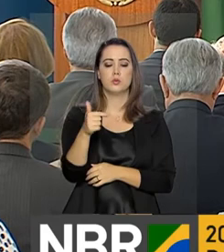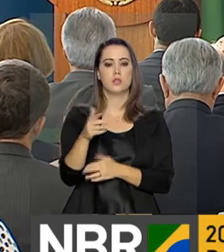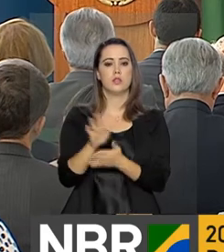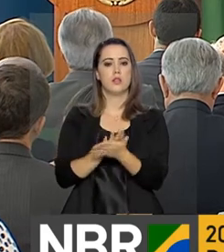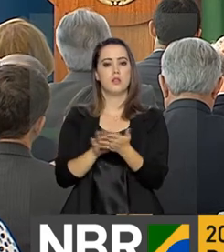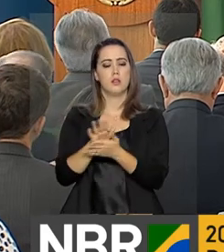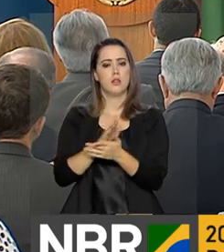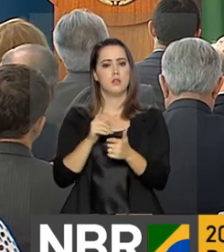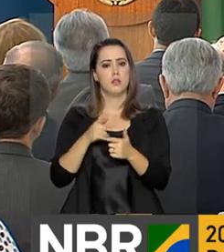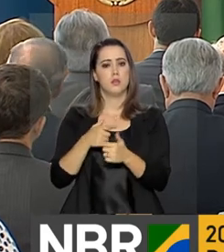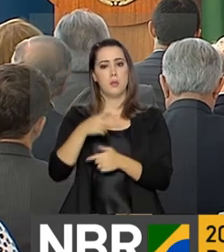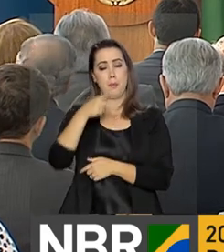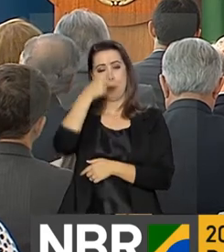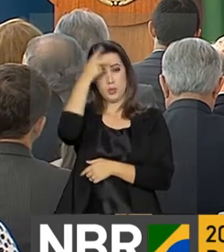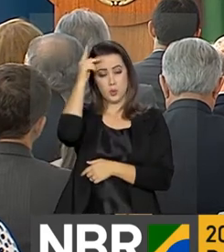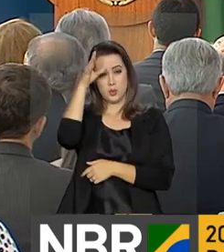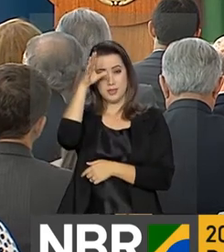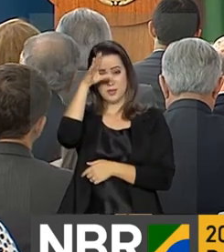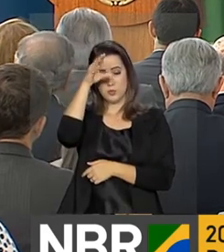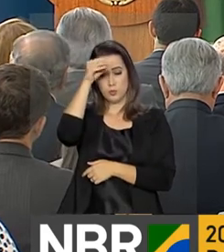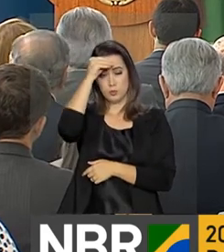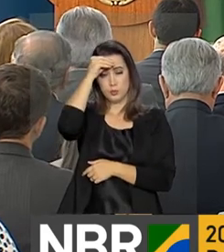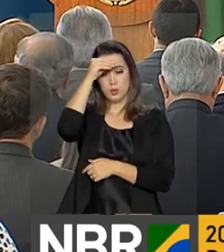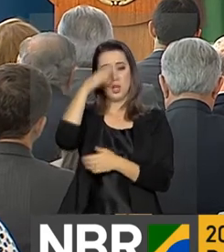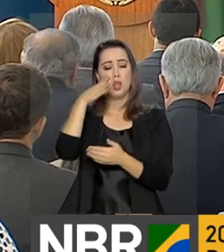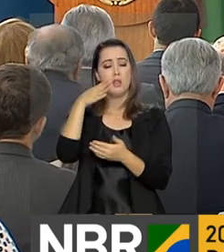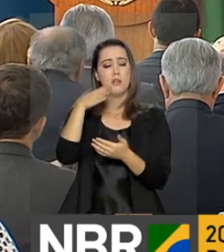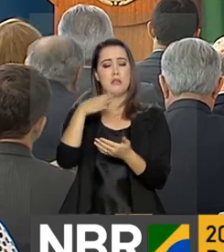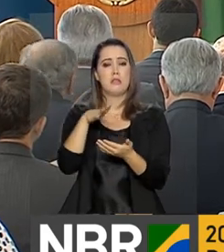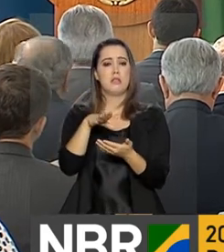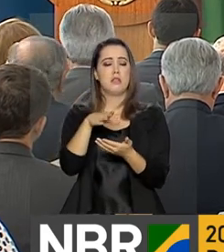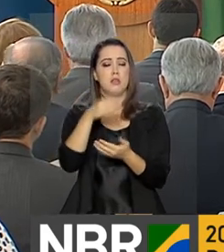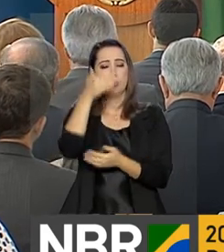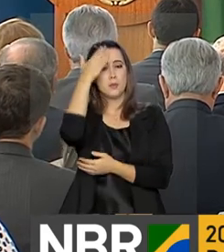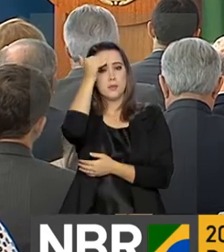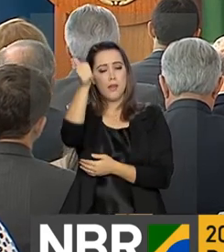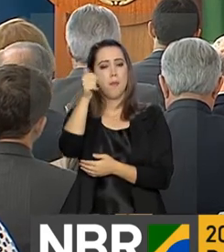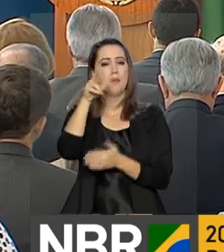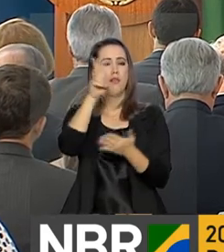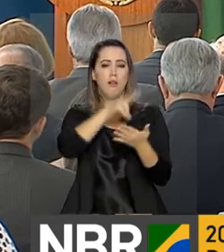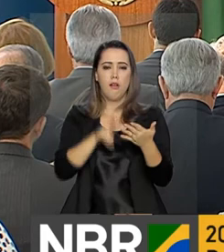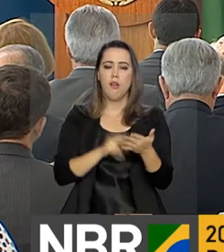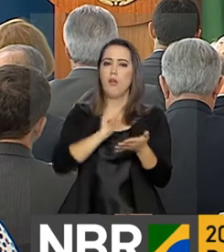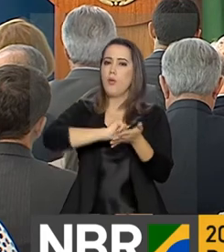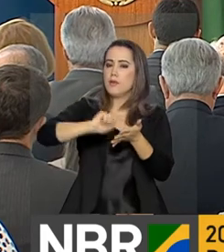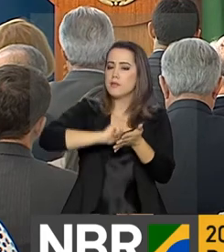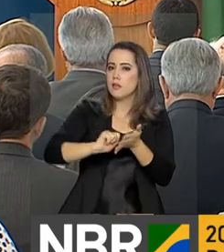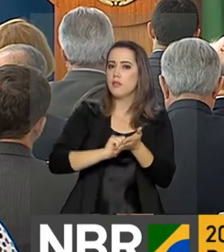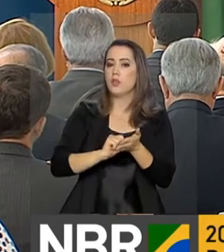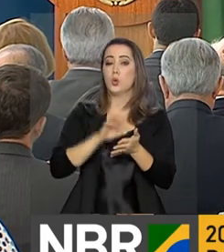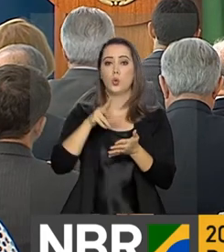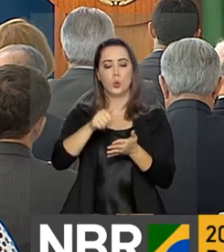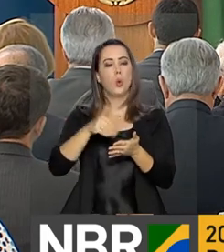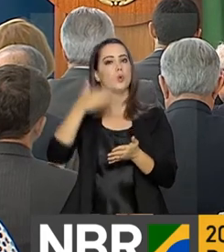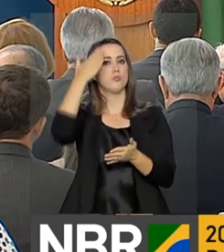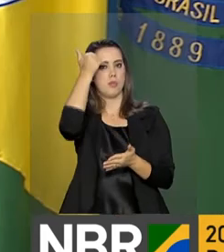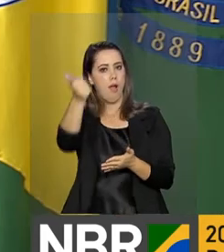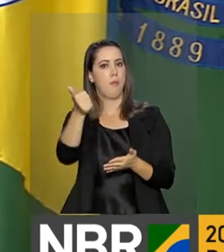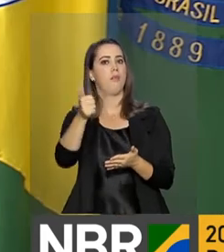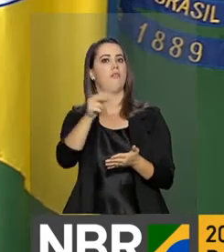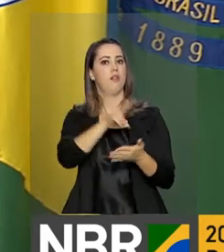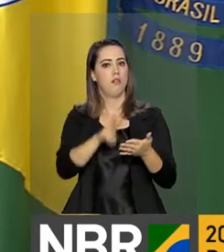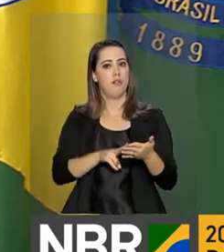lugar, analfabetismo no país. Esperamos que isto seja eliminado de vez. E haverá, certa e seguramente, um aprimoramento